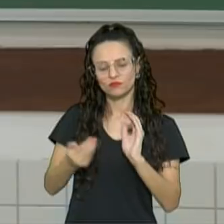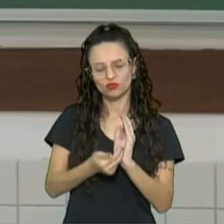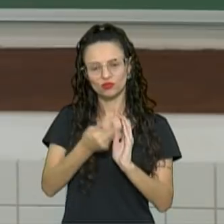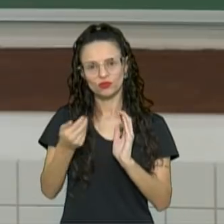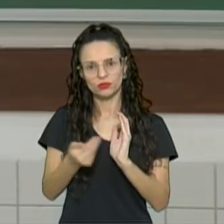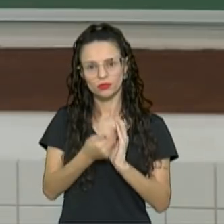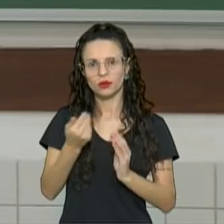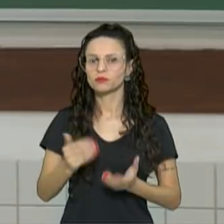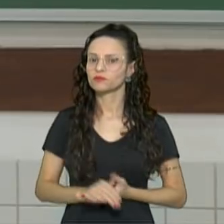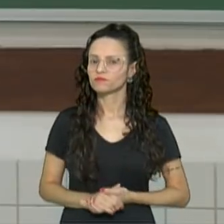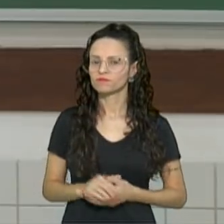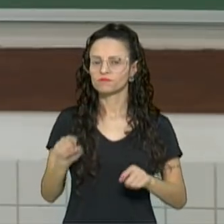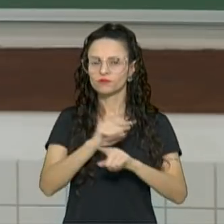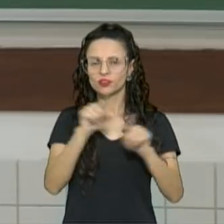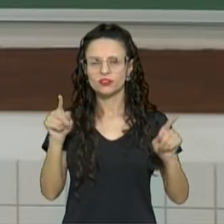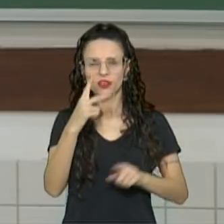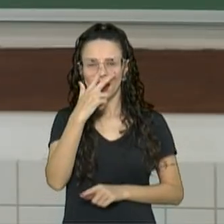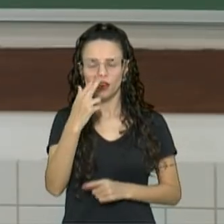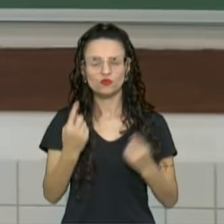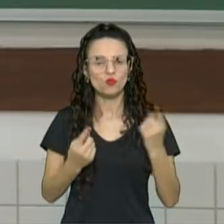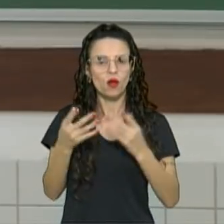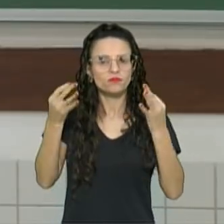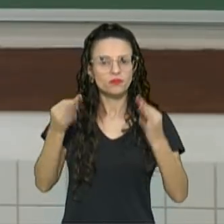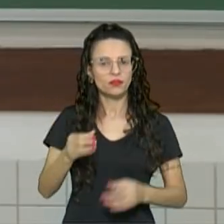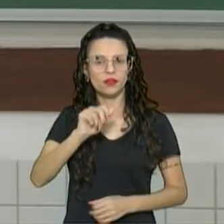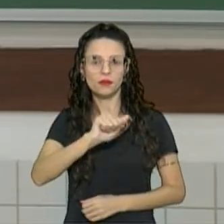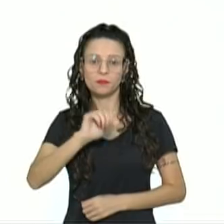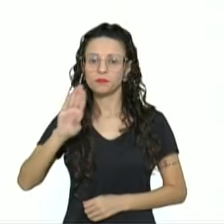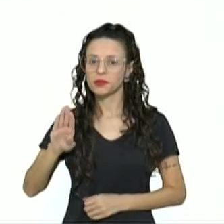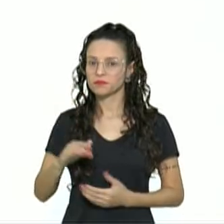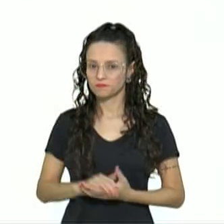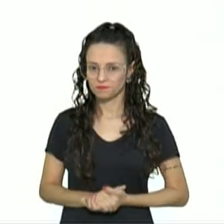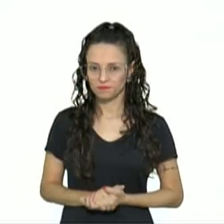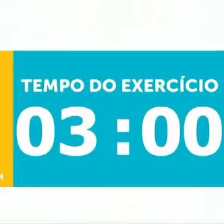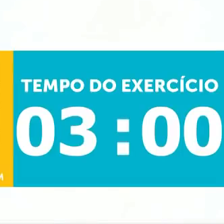genipapo? O que vocês acham? Qual é a alternativa correta?